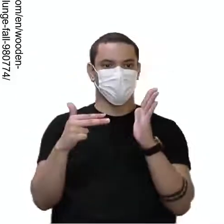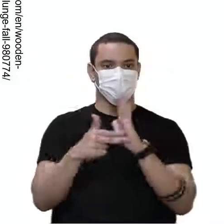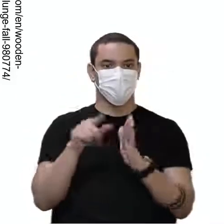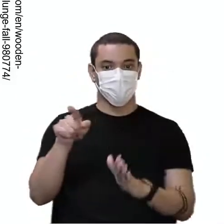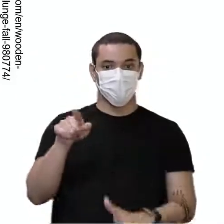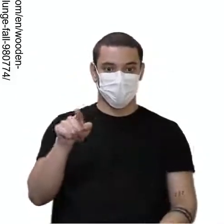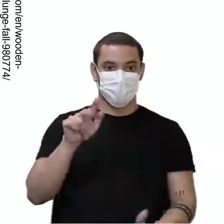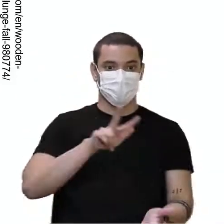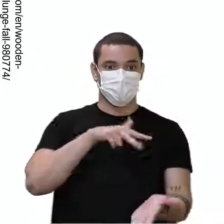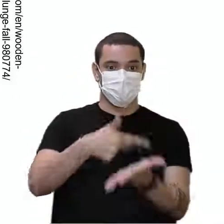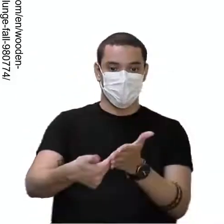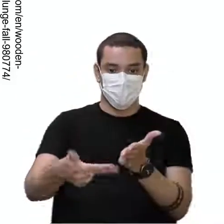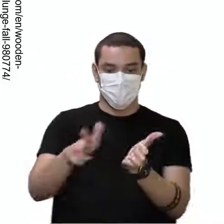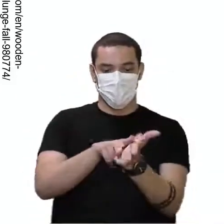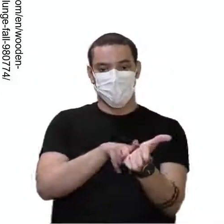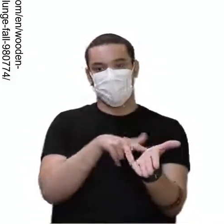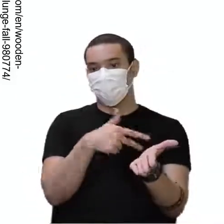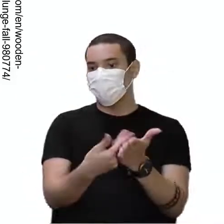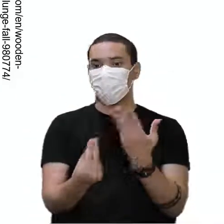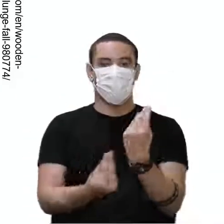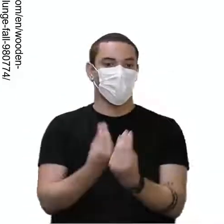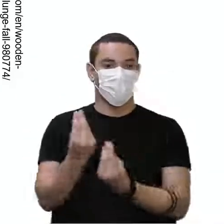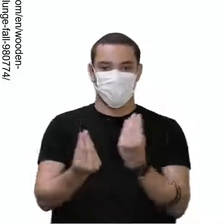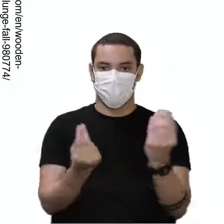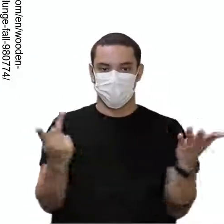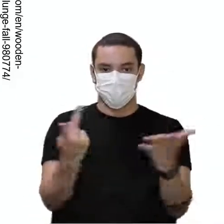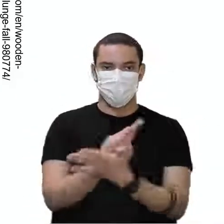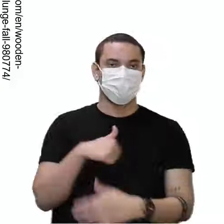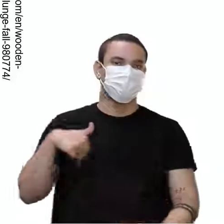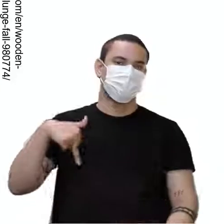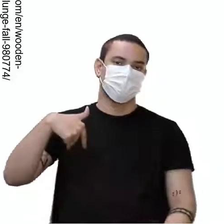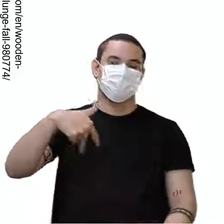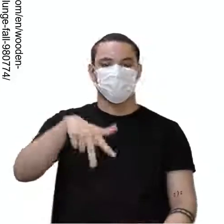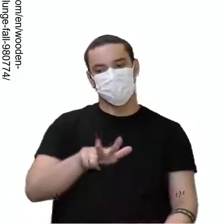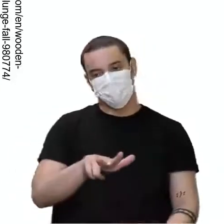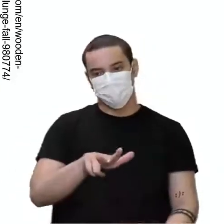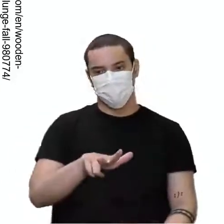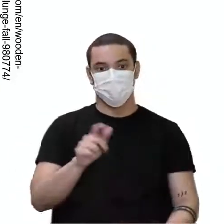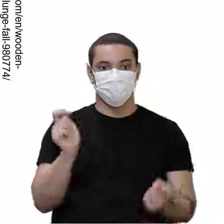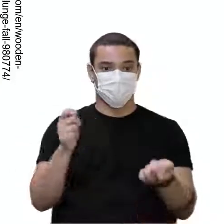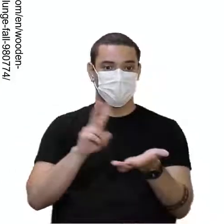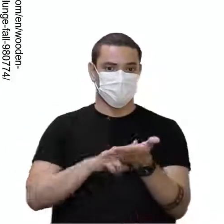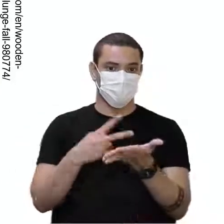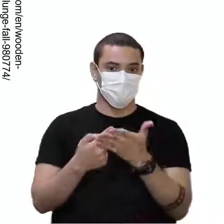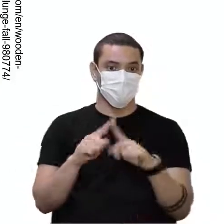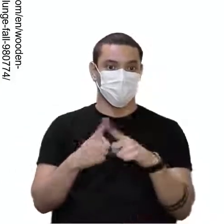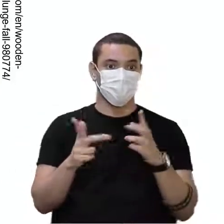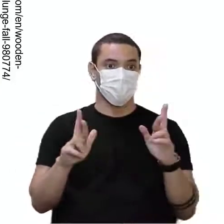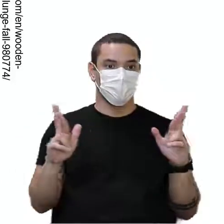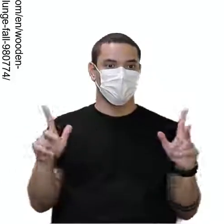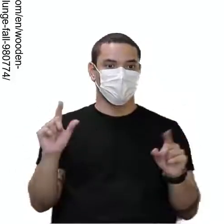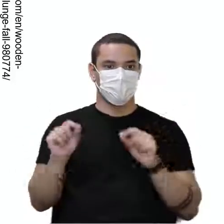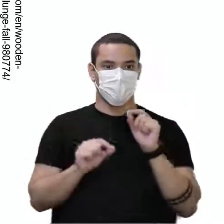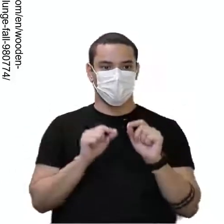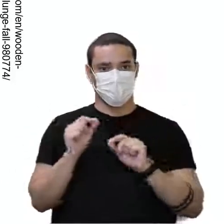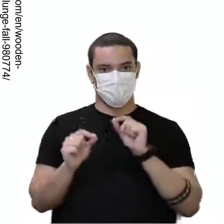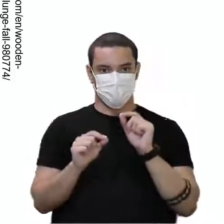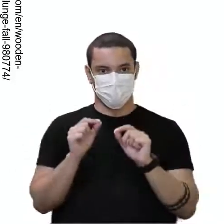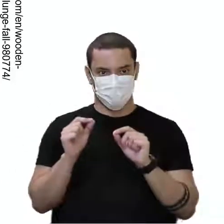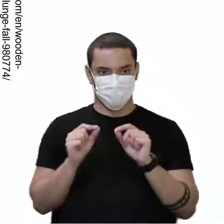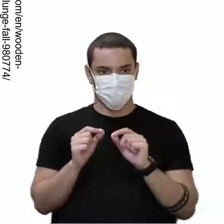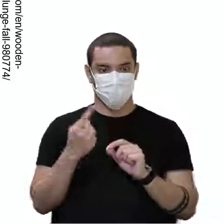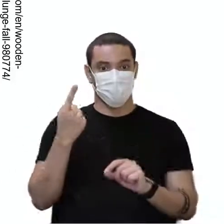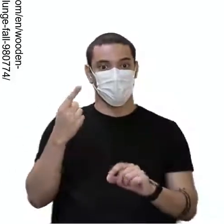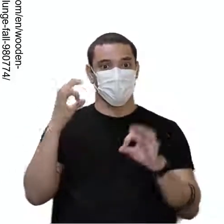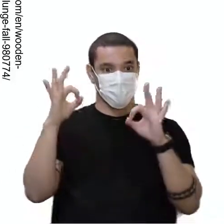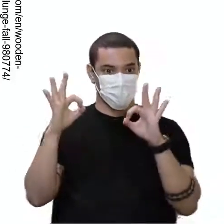na frente de alguém, ele caiu na frente de alguém, enfim, todas são essas traduções. A diferença, na verdade, aqui é que uma